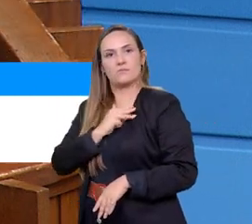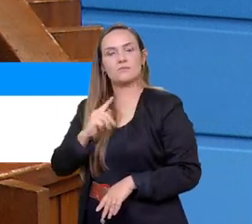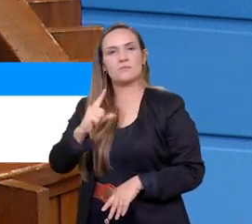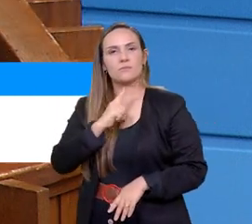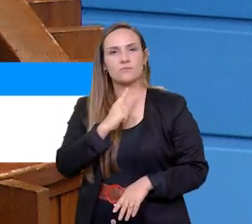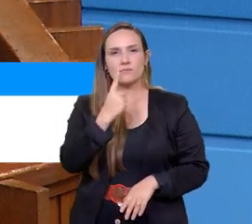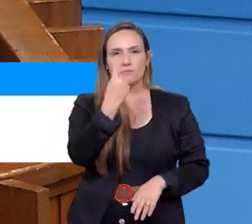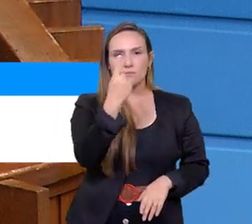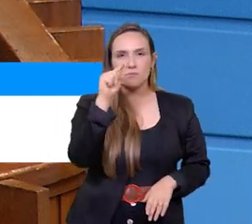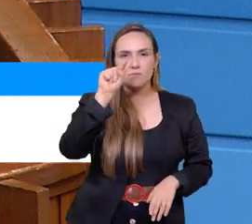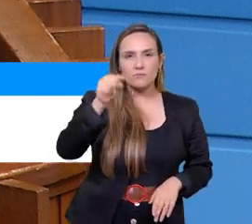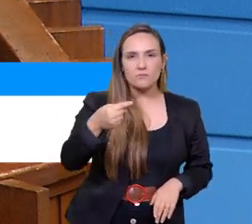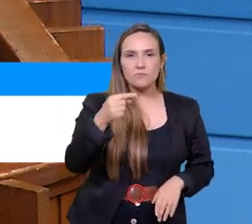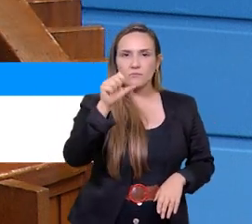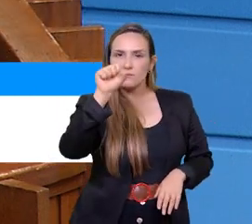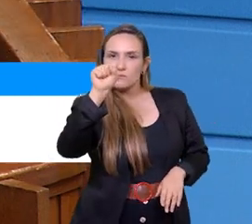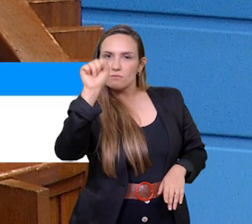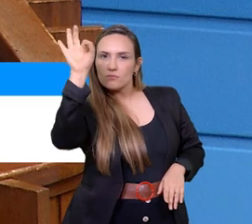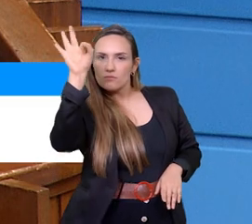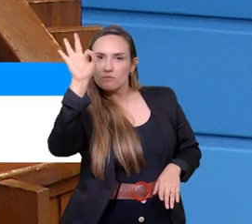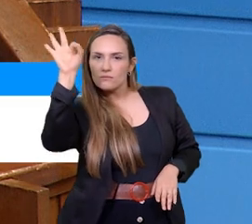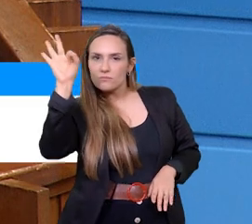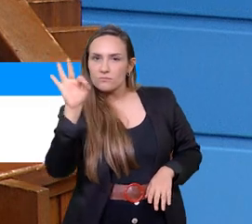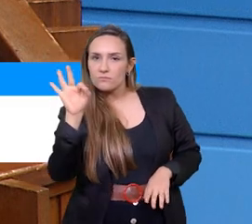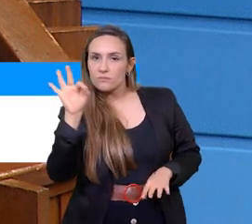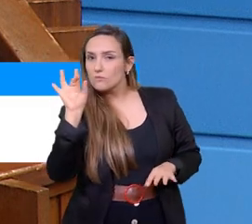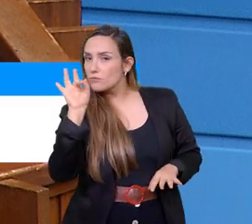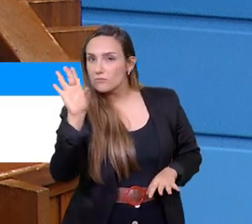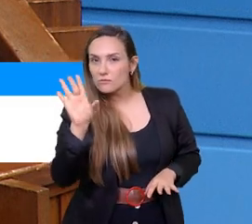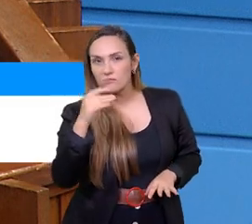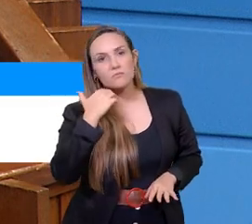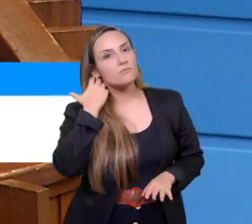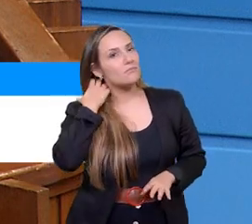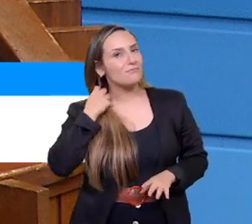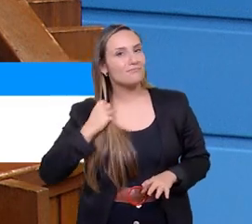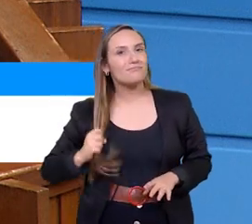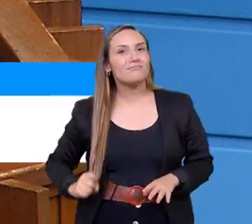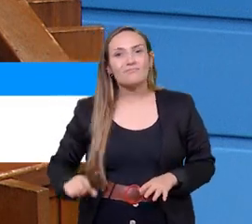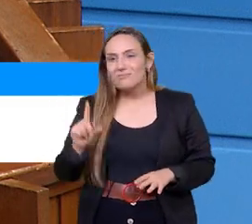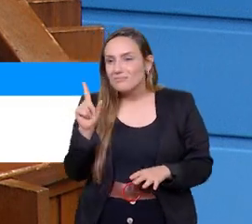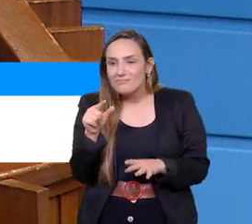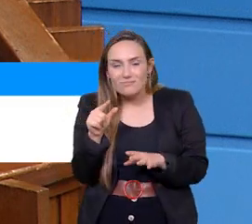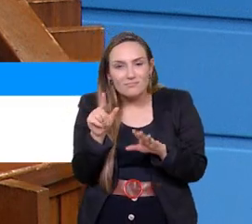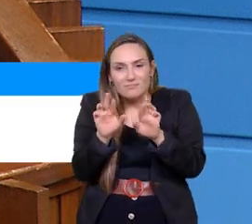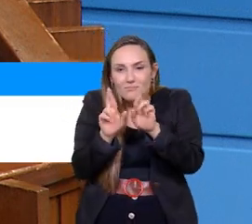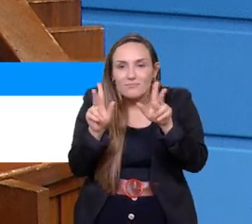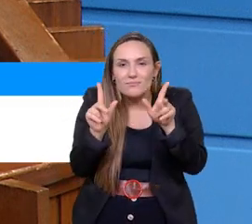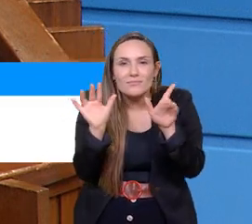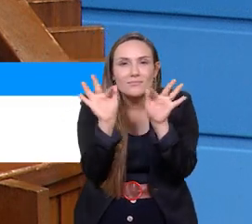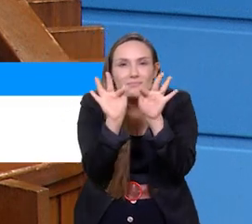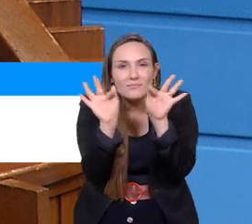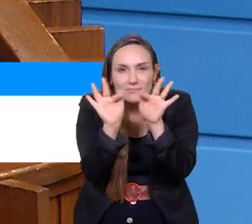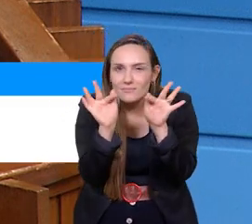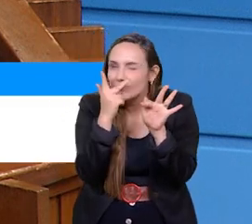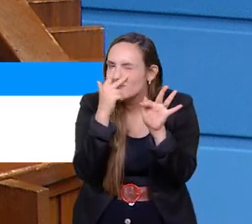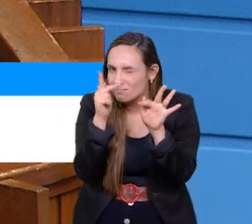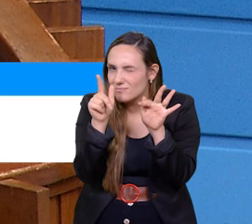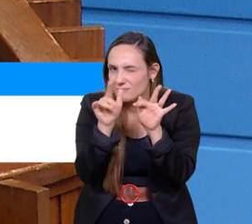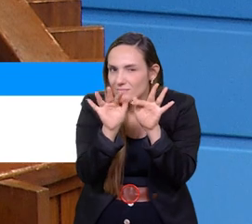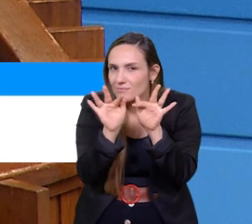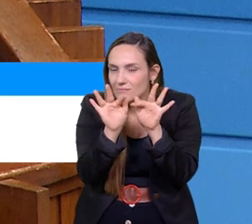foi de um ponto oito por cento praticamente é uma diferença muito pequena